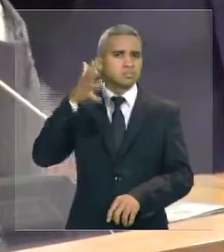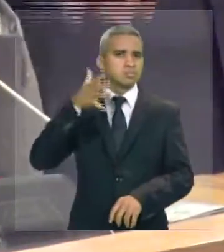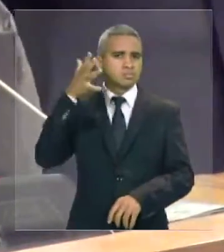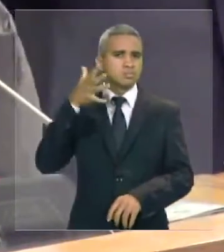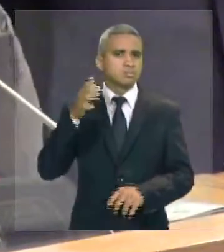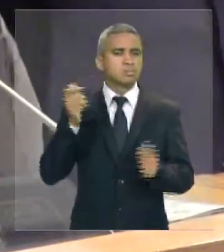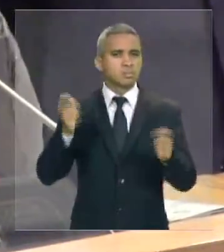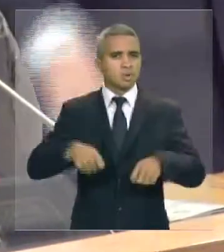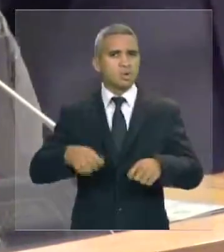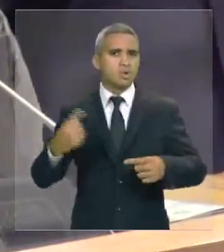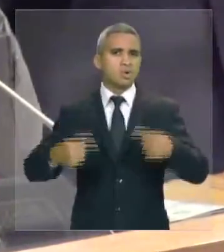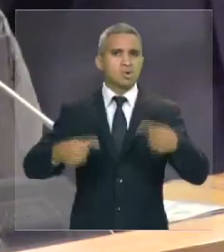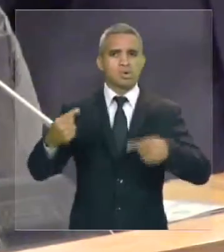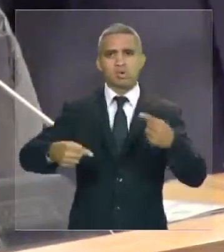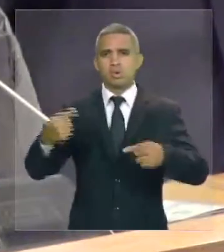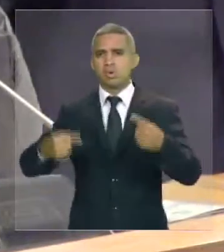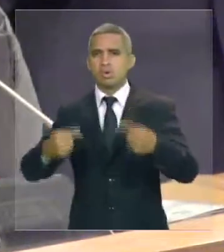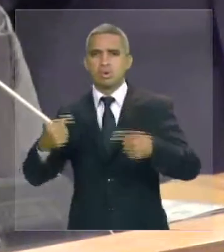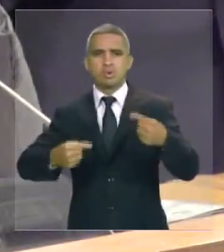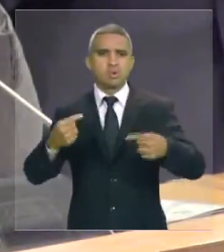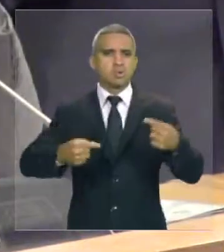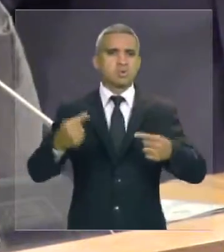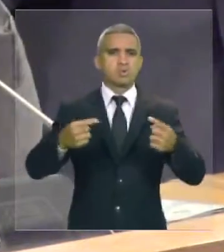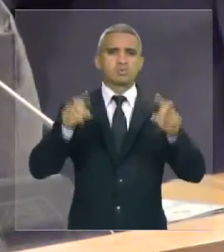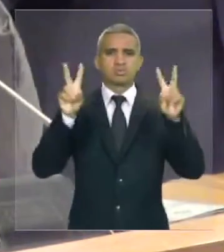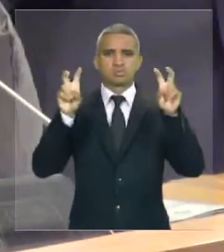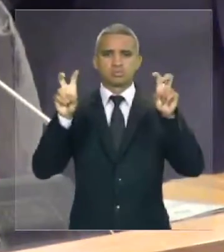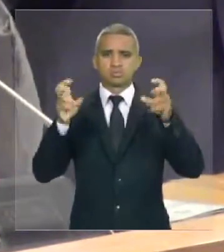travar um debate sobre este tema.